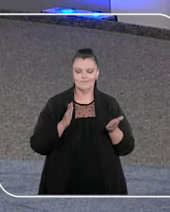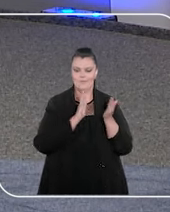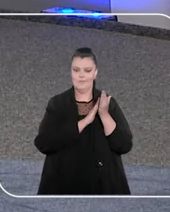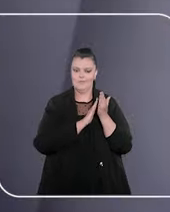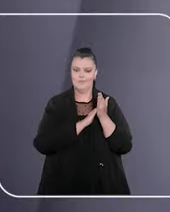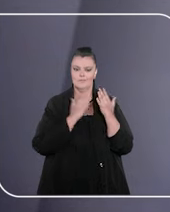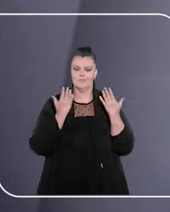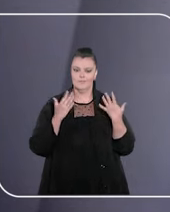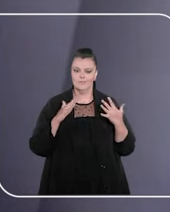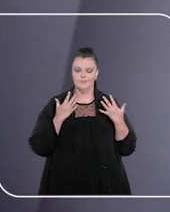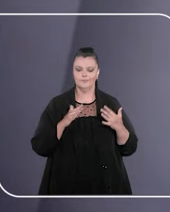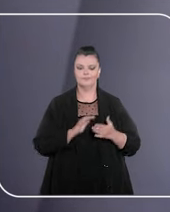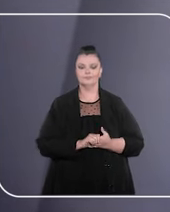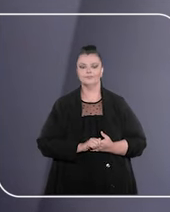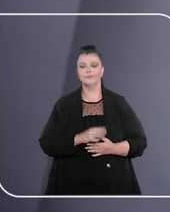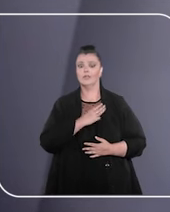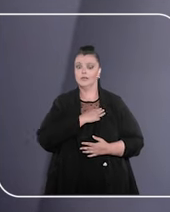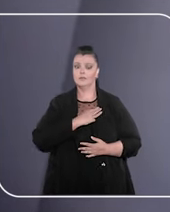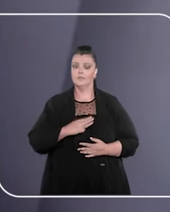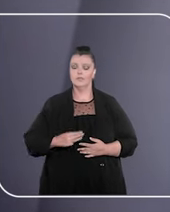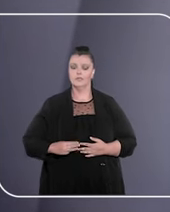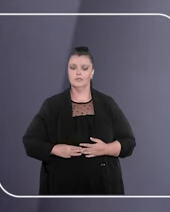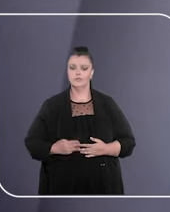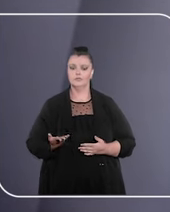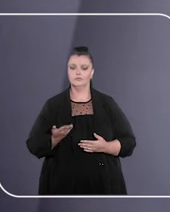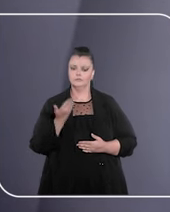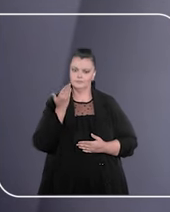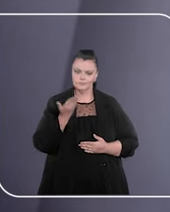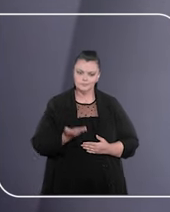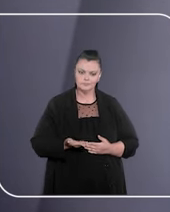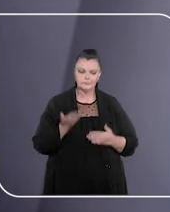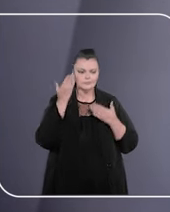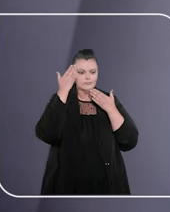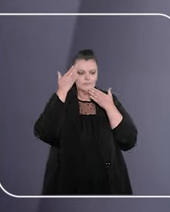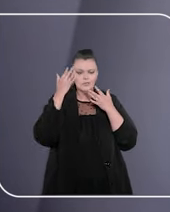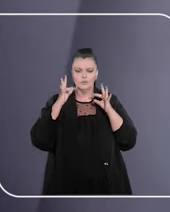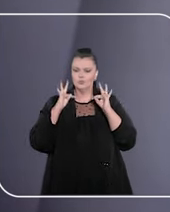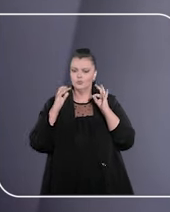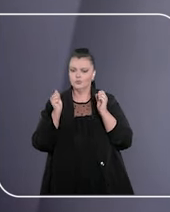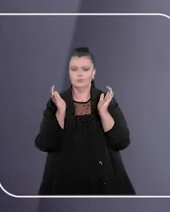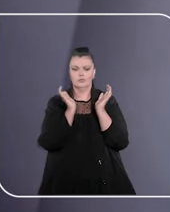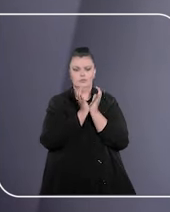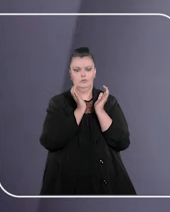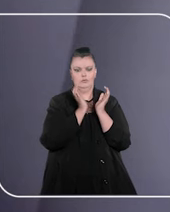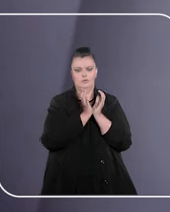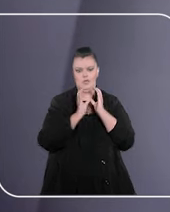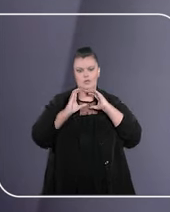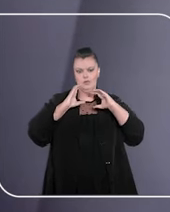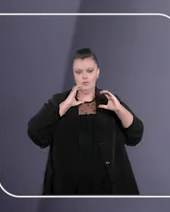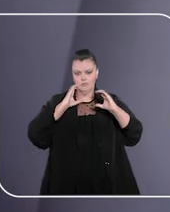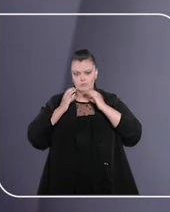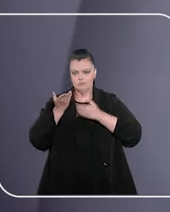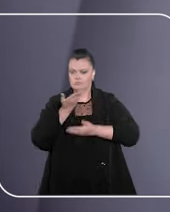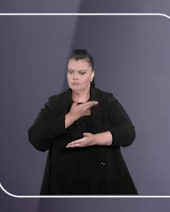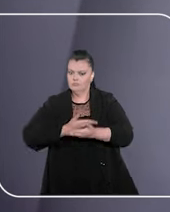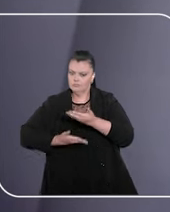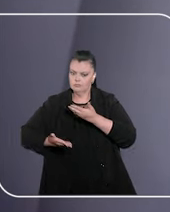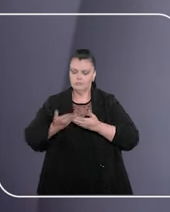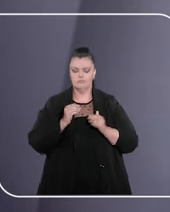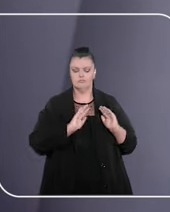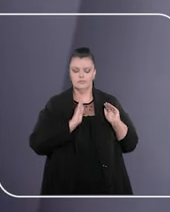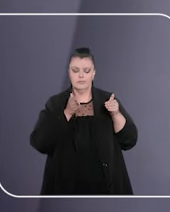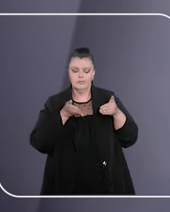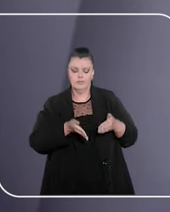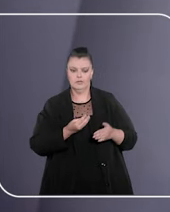Meus parabéns. Ministro Moura Ribeiro, nós é que agradecemos, tanto eu quanto toda a equipe de comunicação do STJ, pela